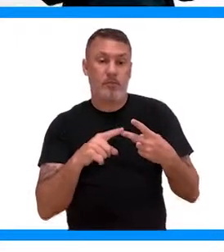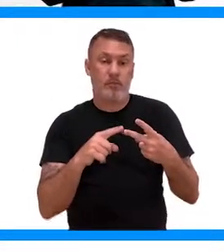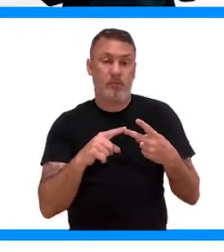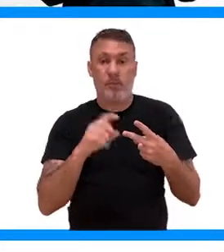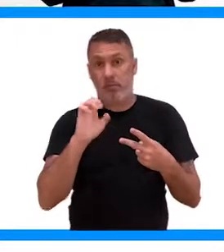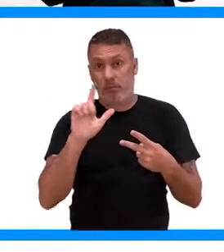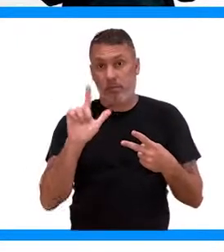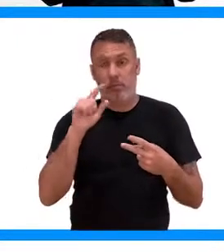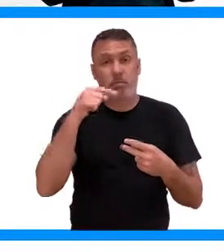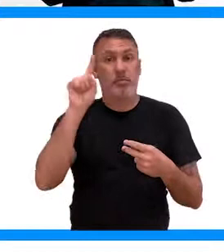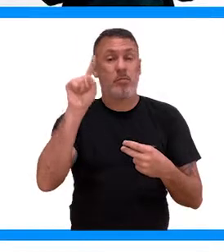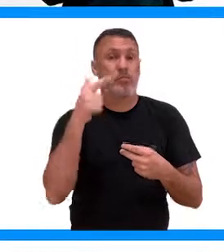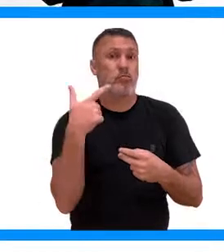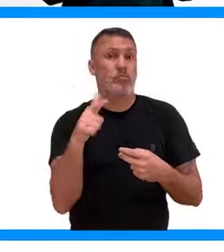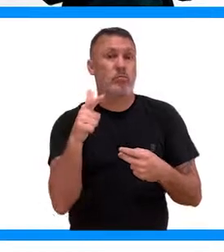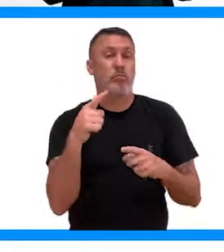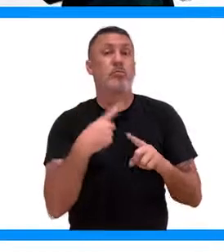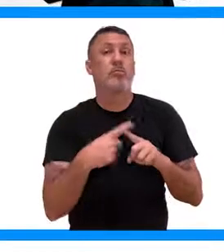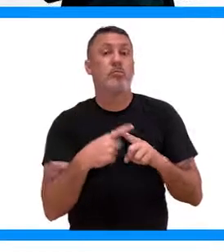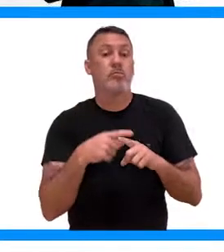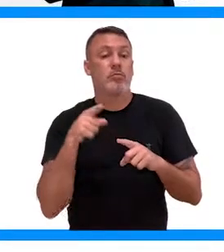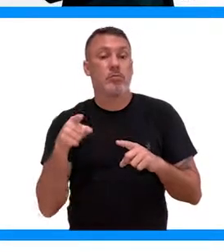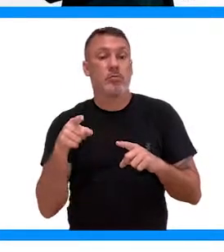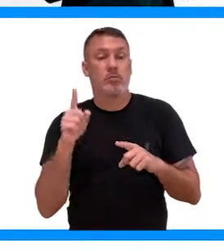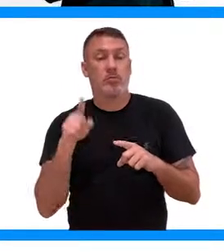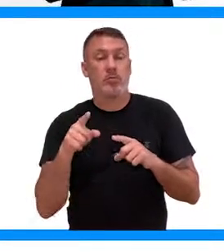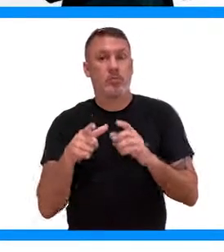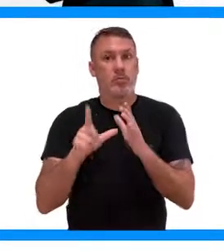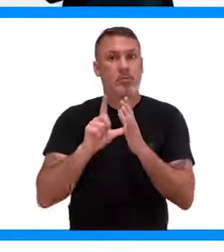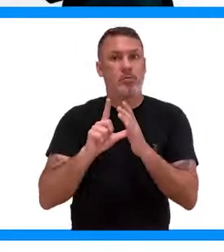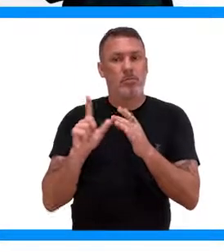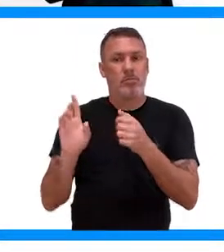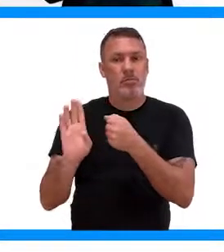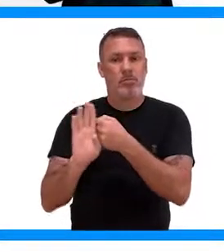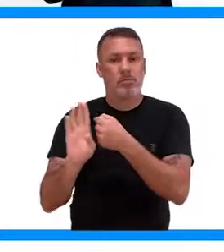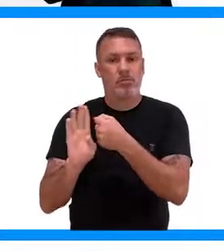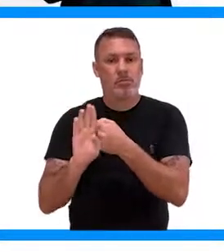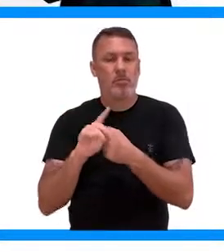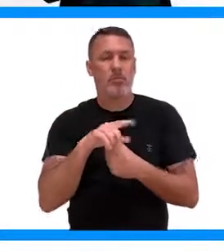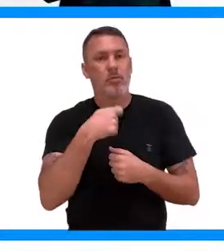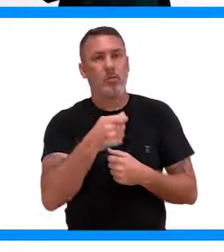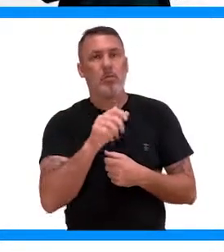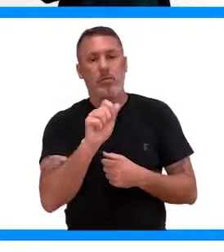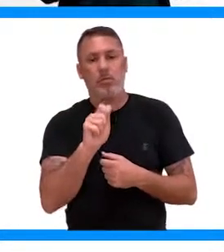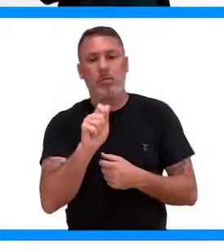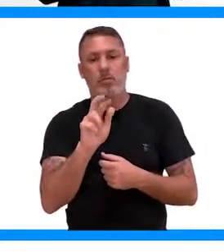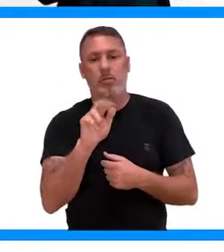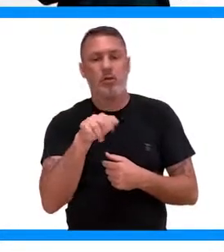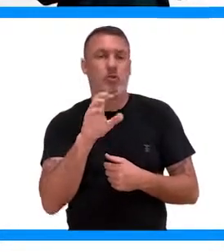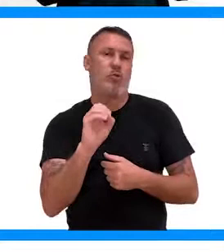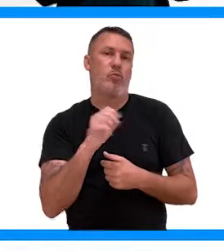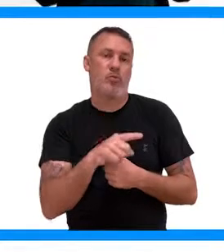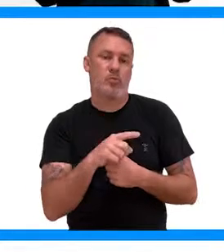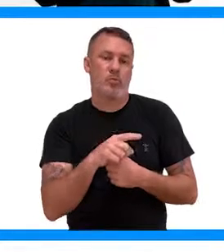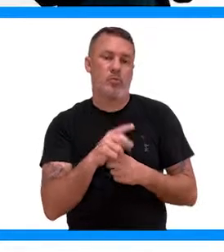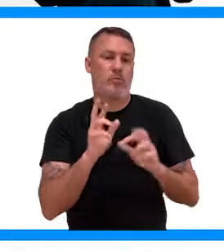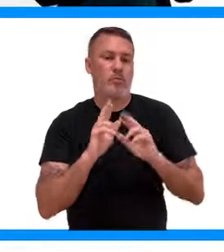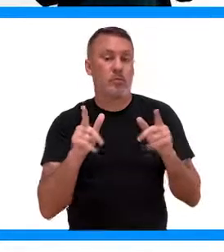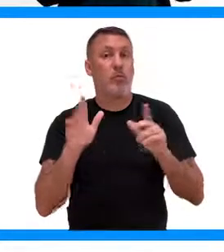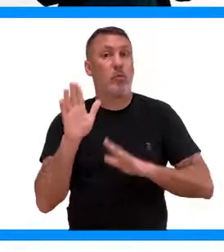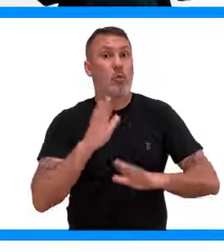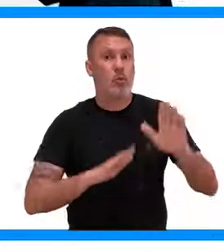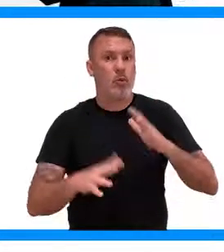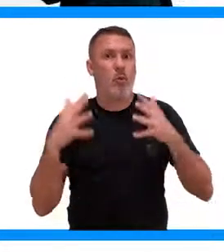de baixo, el avión partió a las 8:30, ele está antes de um substantivo, ele é um artigo masculino